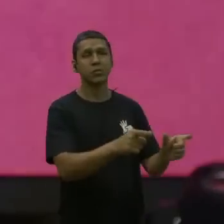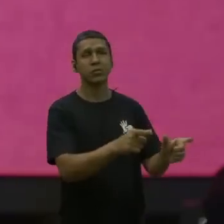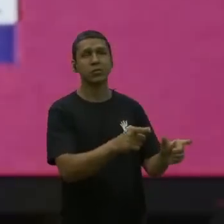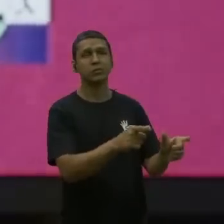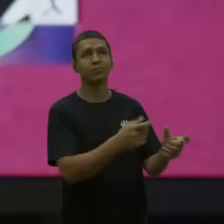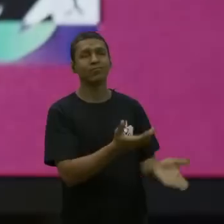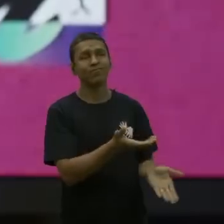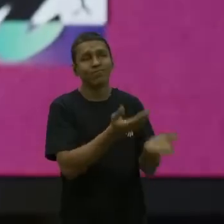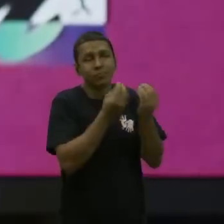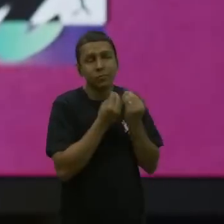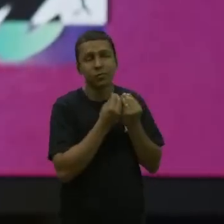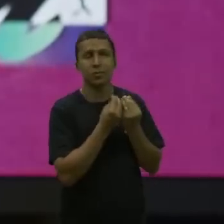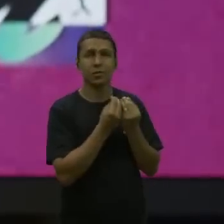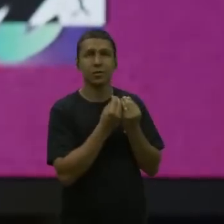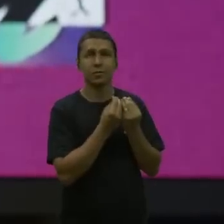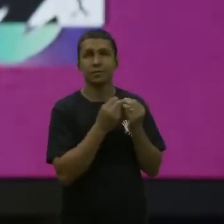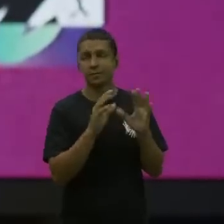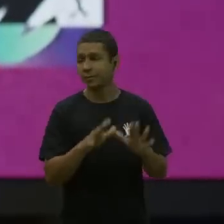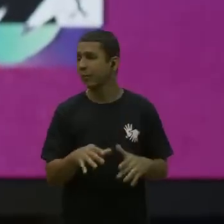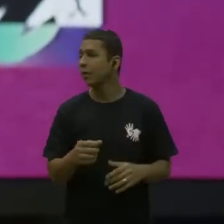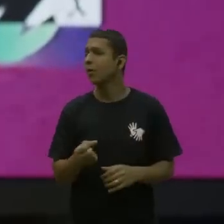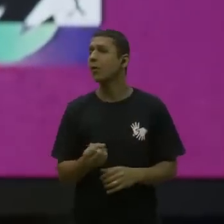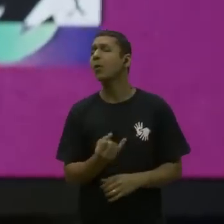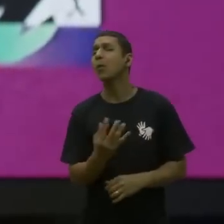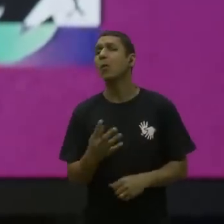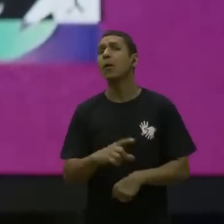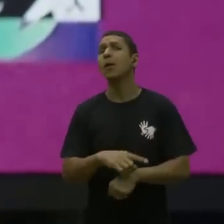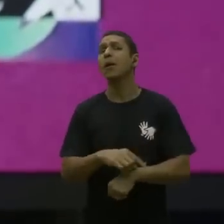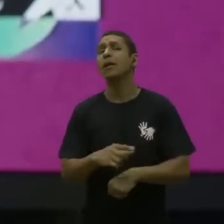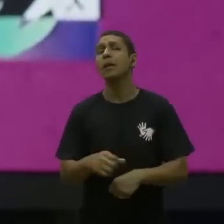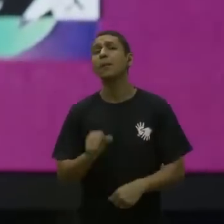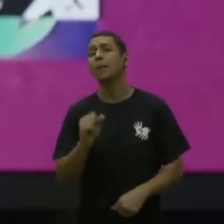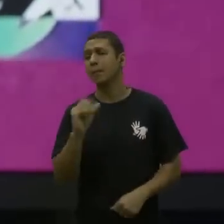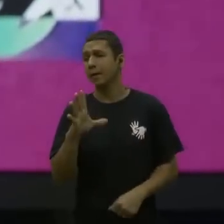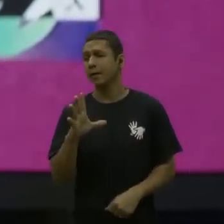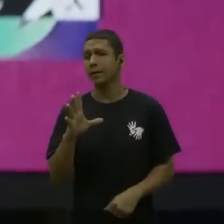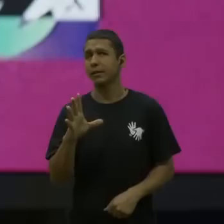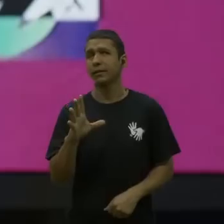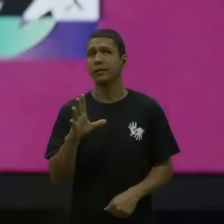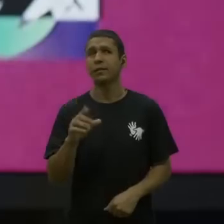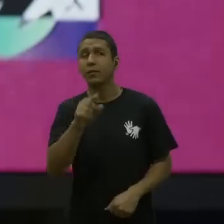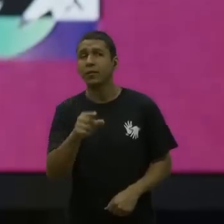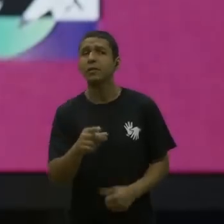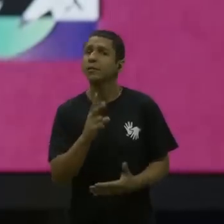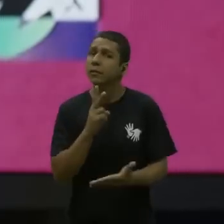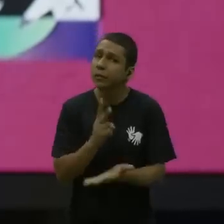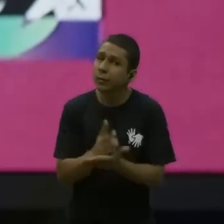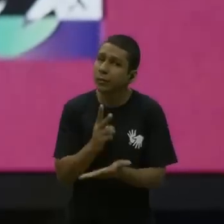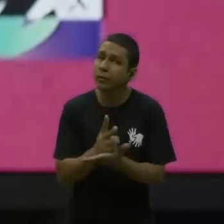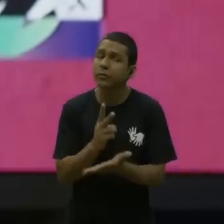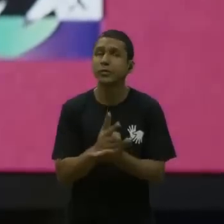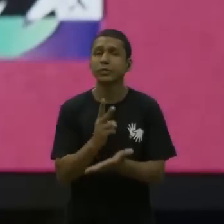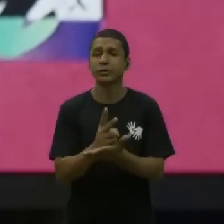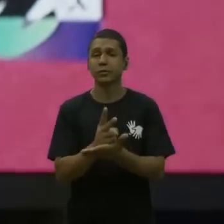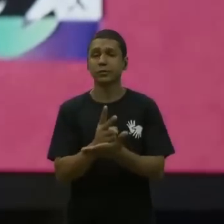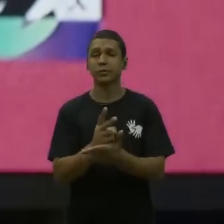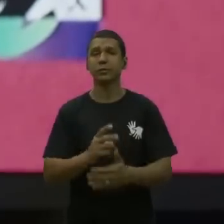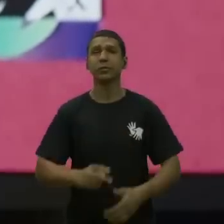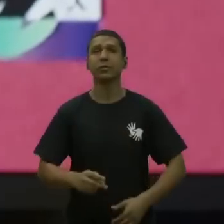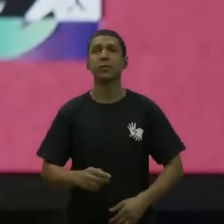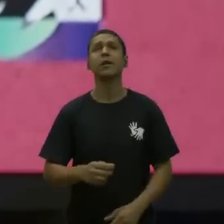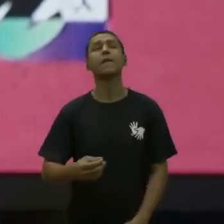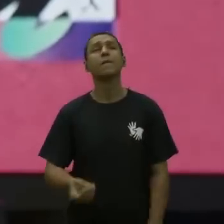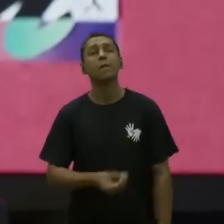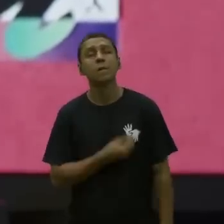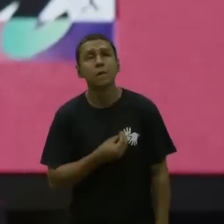Olha para esse crente que está do teu lado e fala para ele, quanto tempo mais você vai continuar vivendo